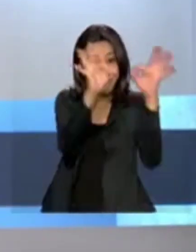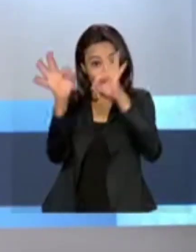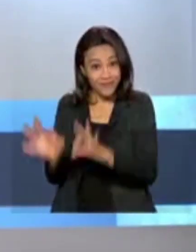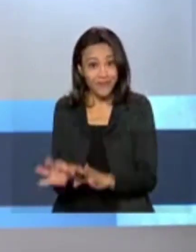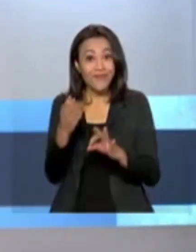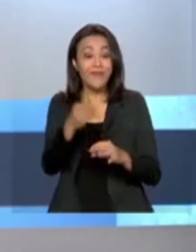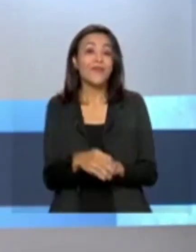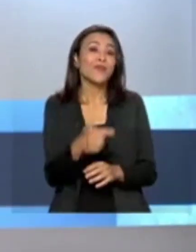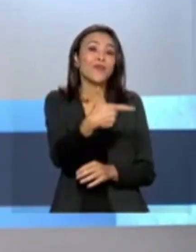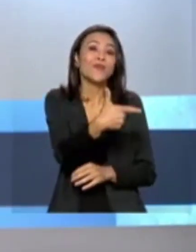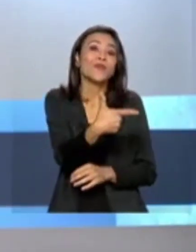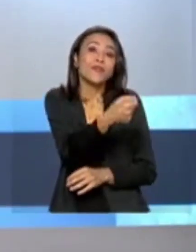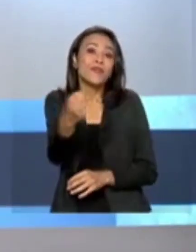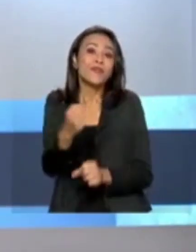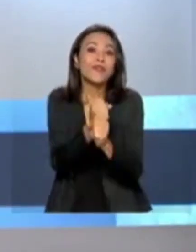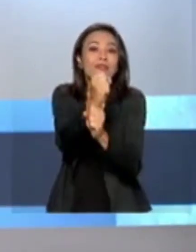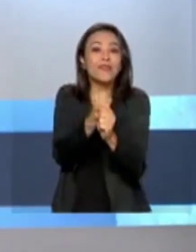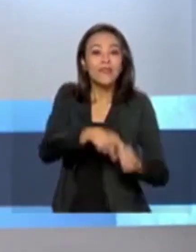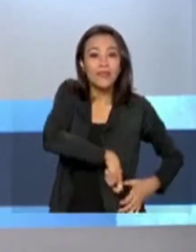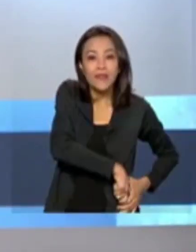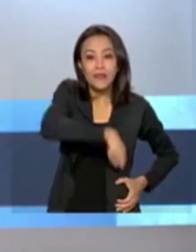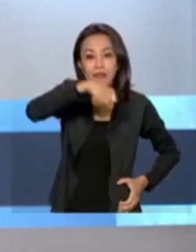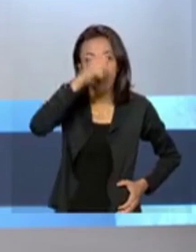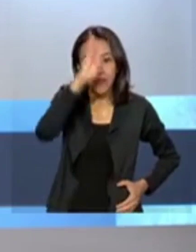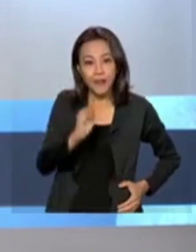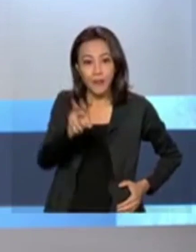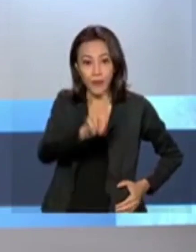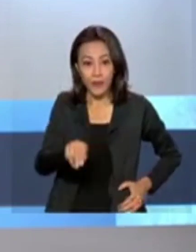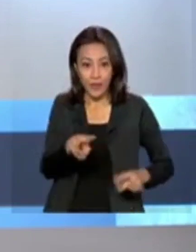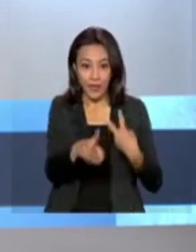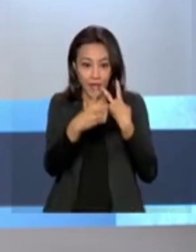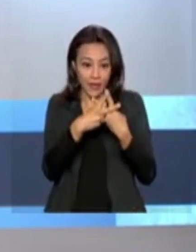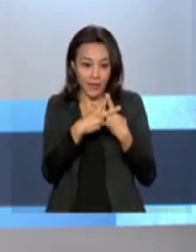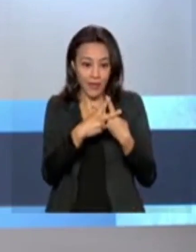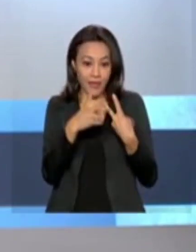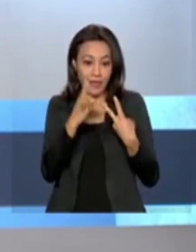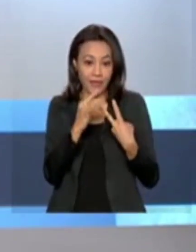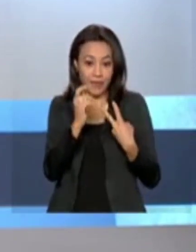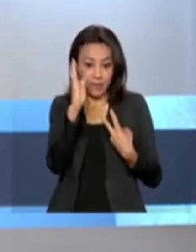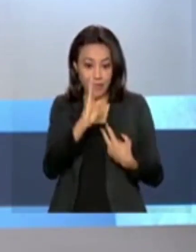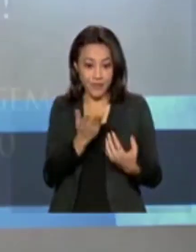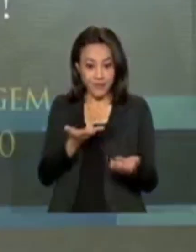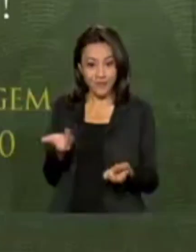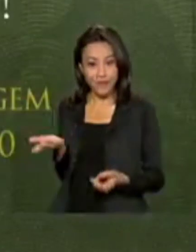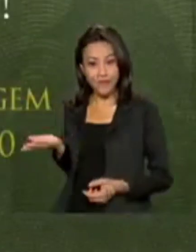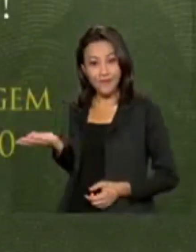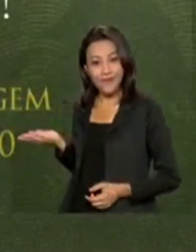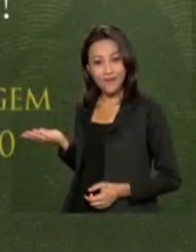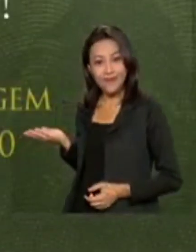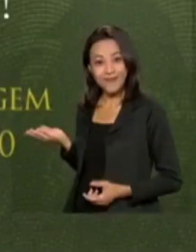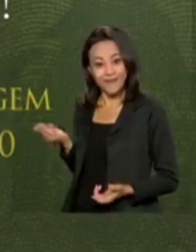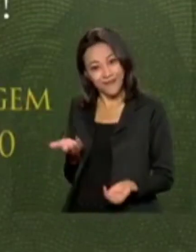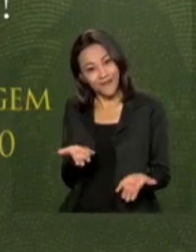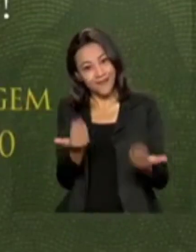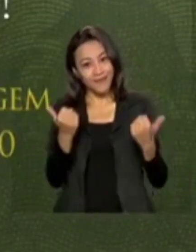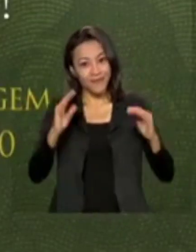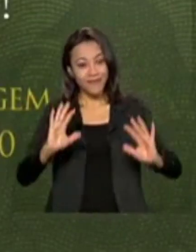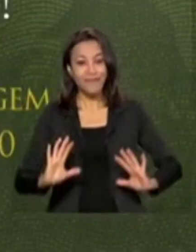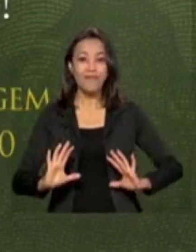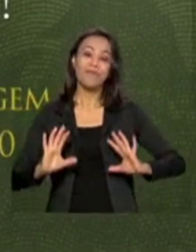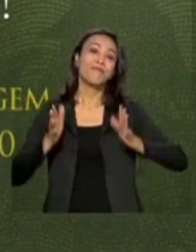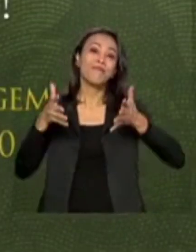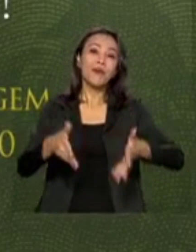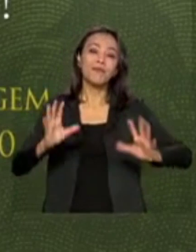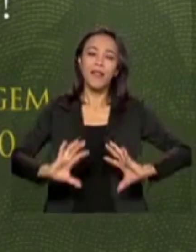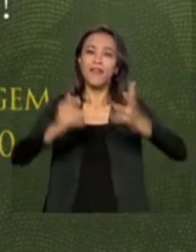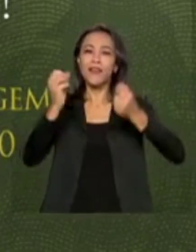do bicentenário da independência do Brasil usando a hashtag TV Brasil no 7. E participe da festa dos 200 anos mandando a